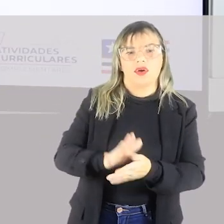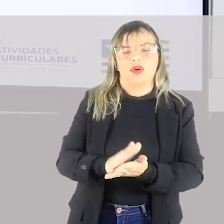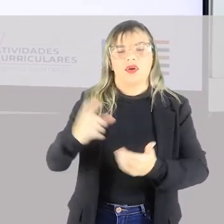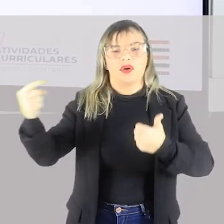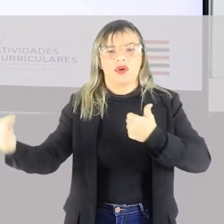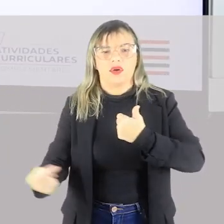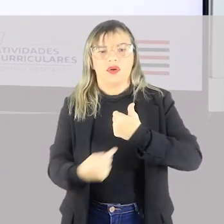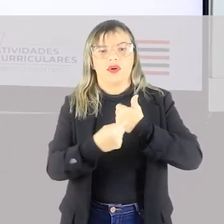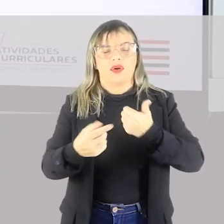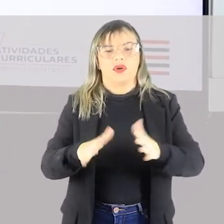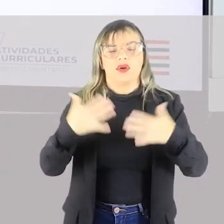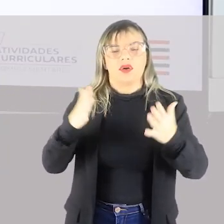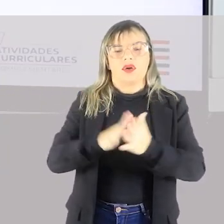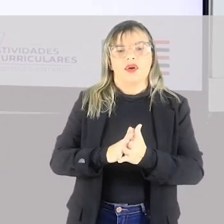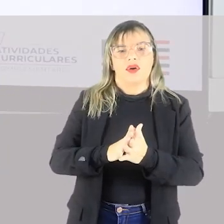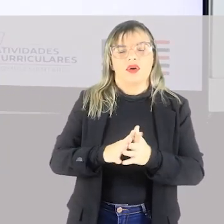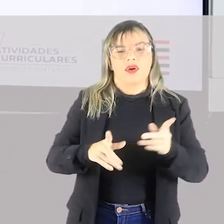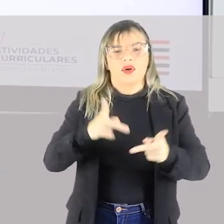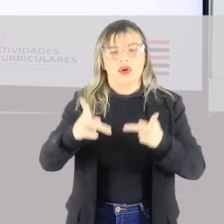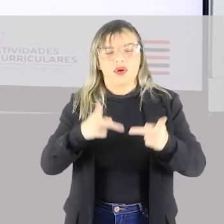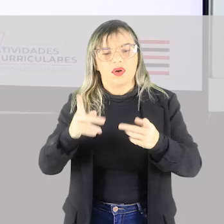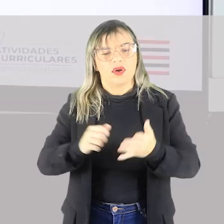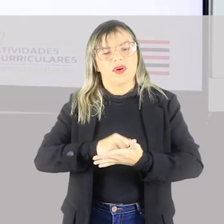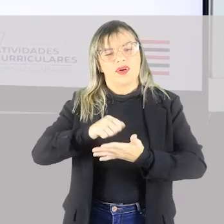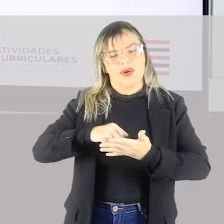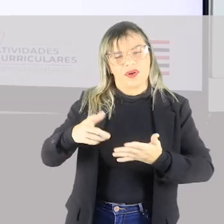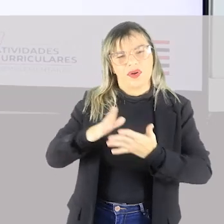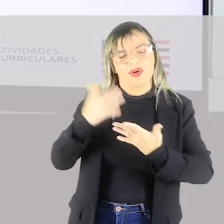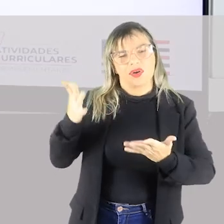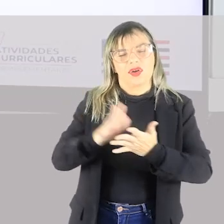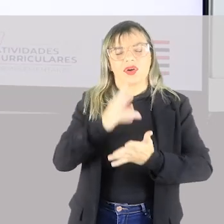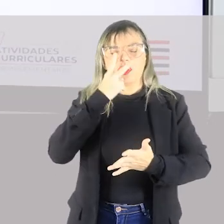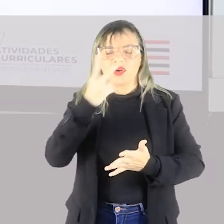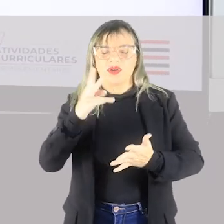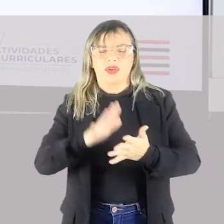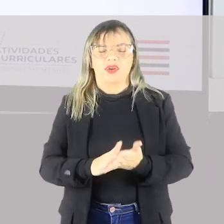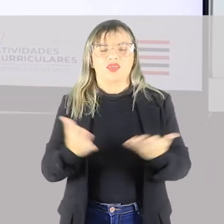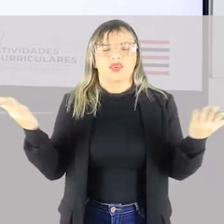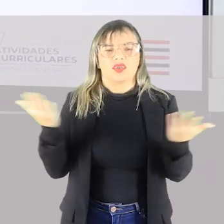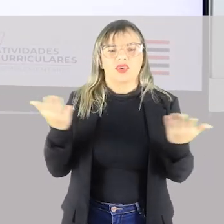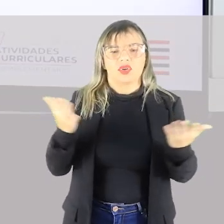um like, um comentário dizendo o que você achou da aula de hoje. E aí a gente se vê então